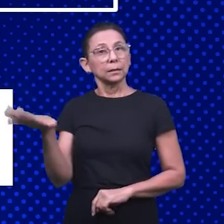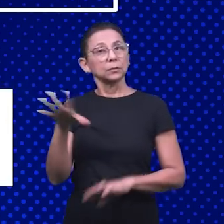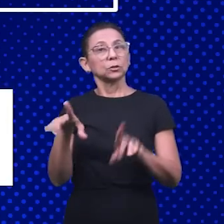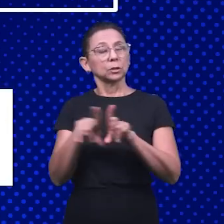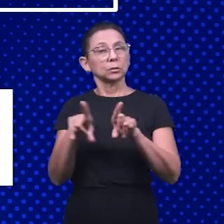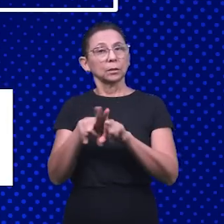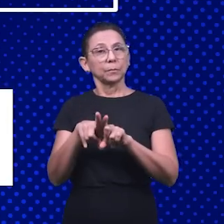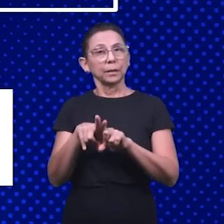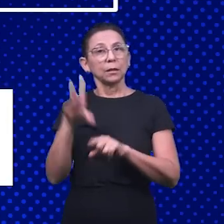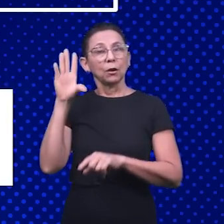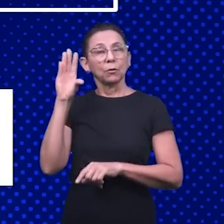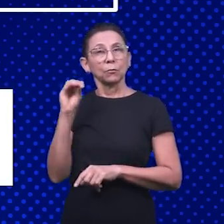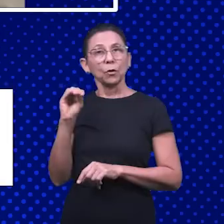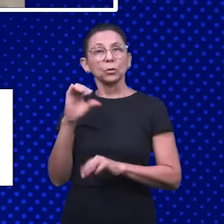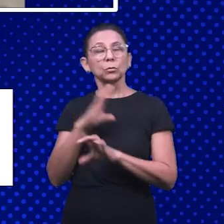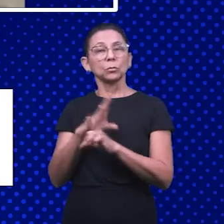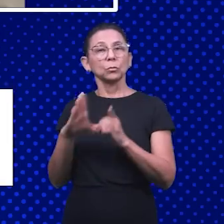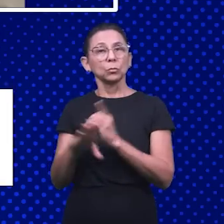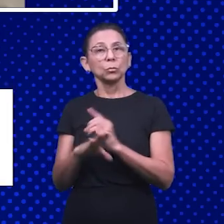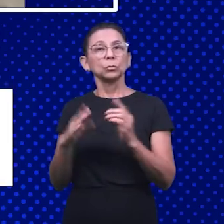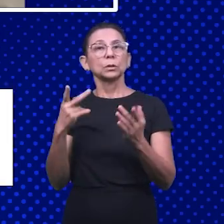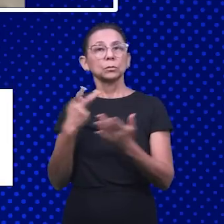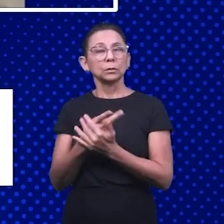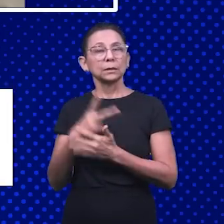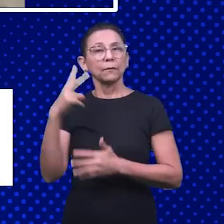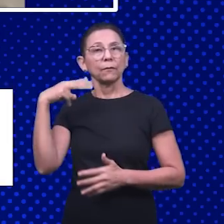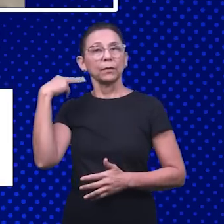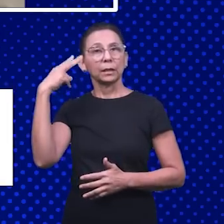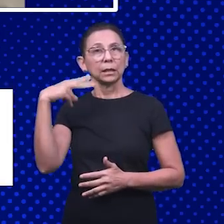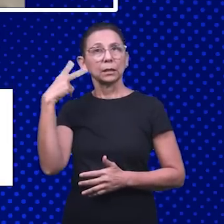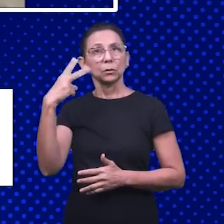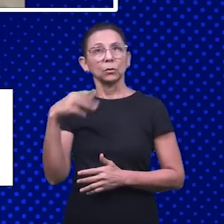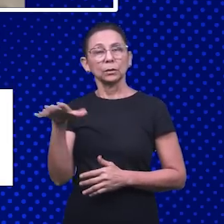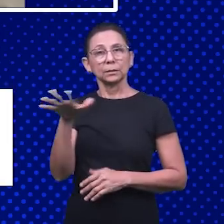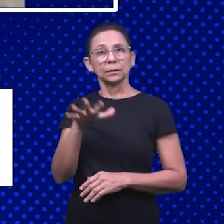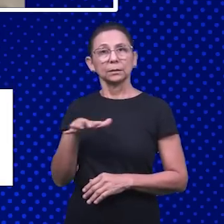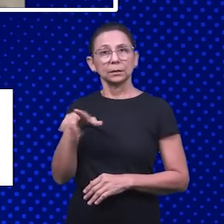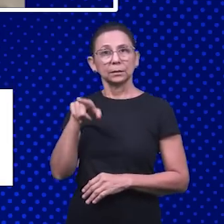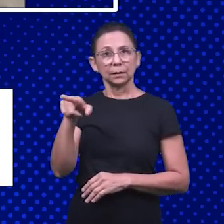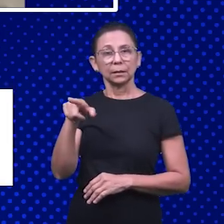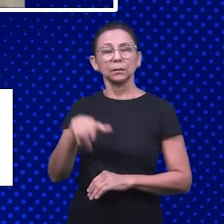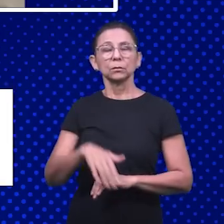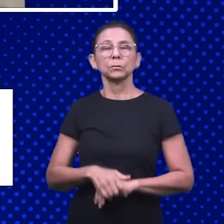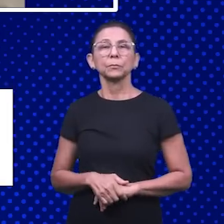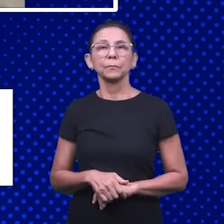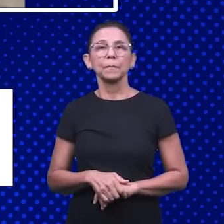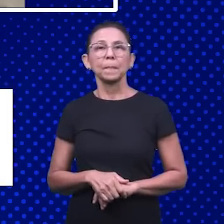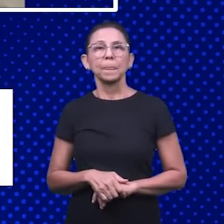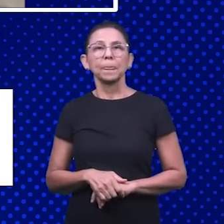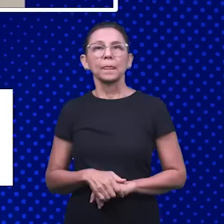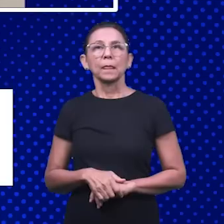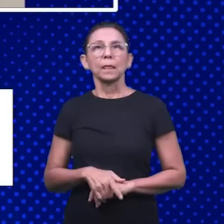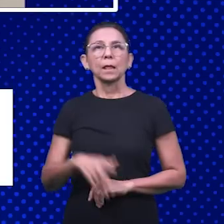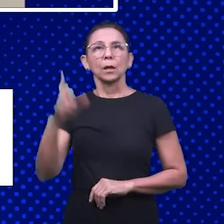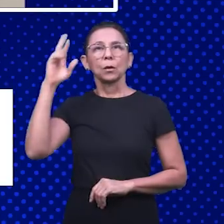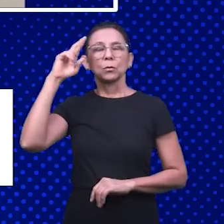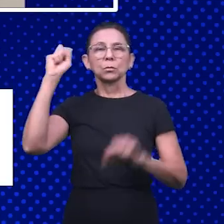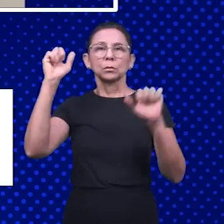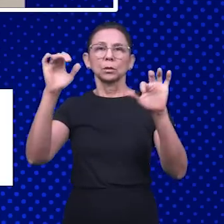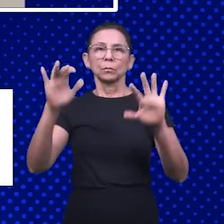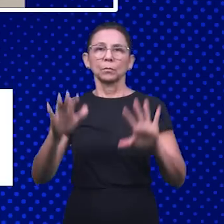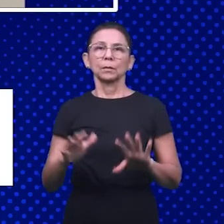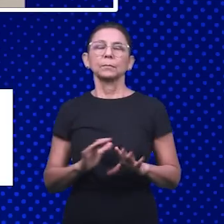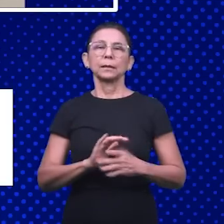de um culto que foi realizado na Câmara dos Vereadores, e ali o Senhor concedeu uma grande bênção, uma